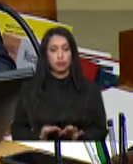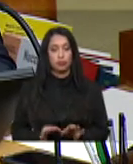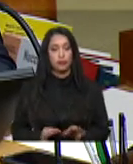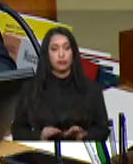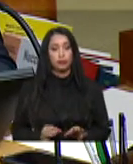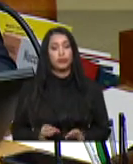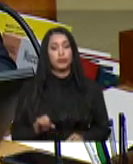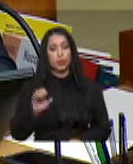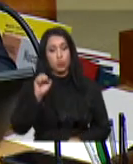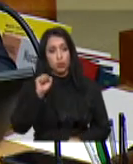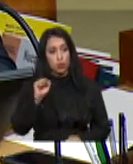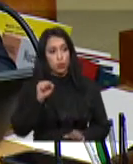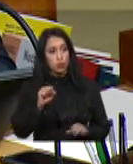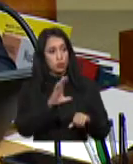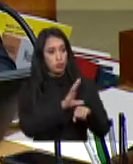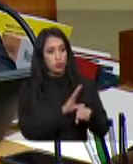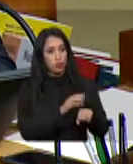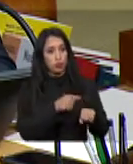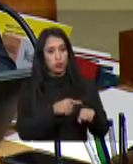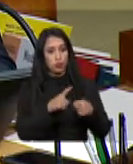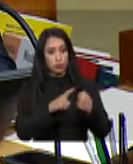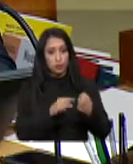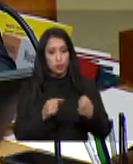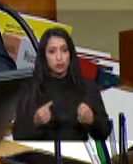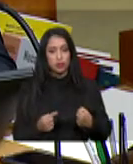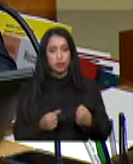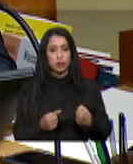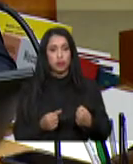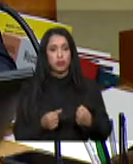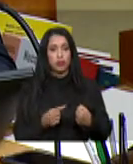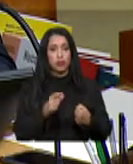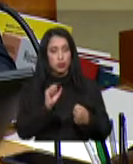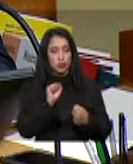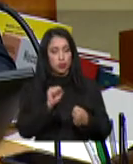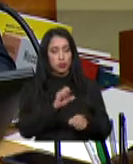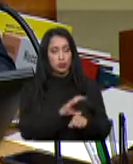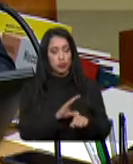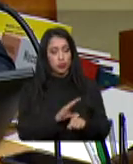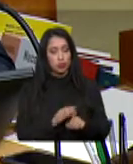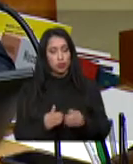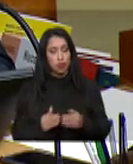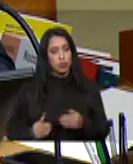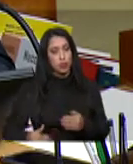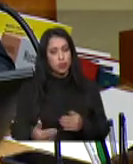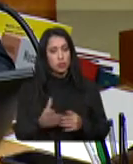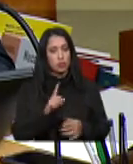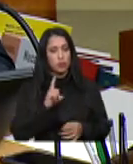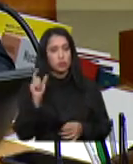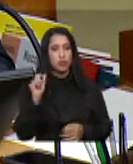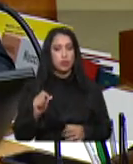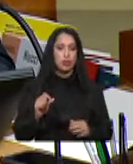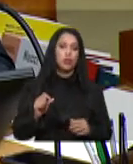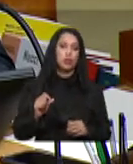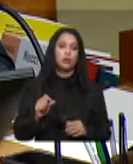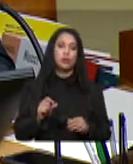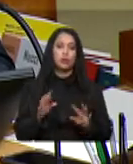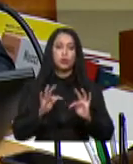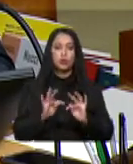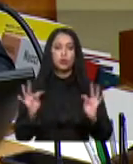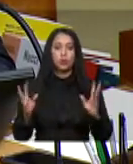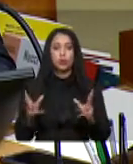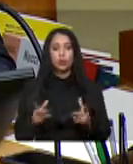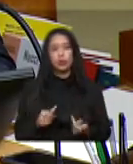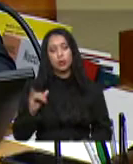8 da Constituição. E a partir desse momento se começam a tratar tudo aquilo